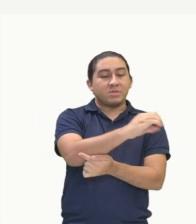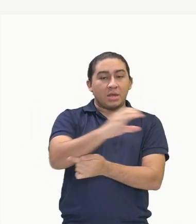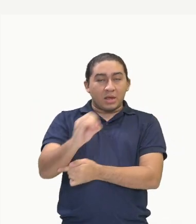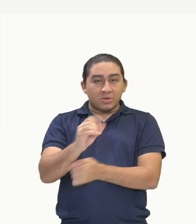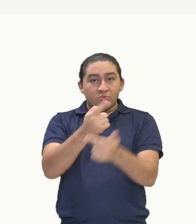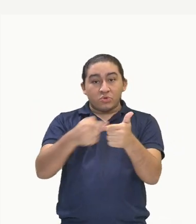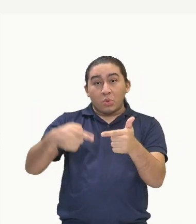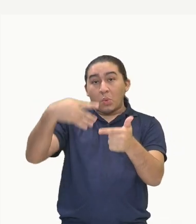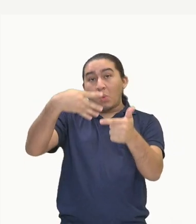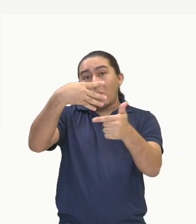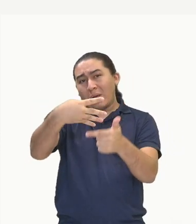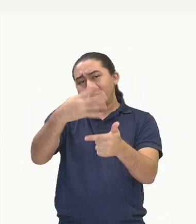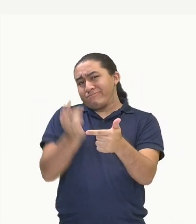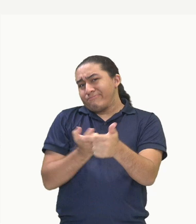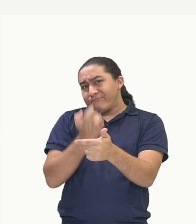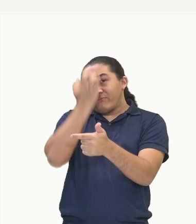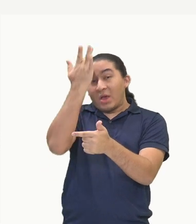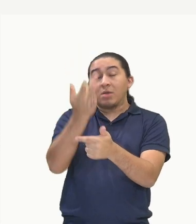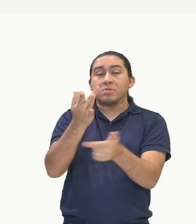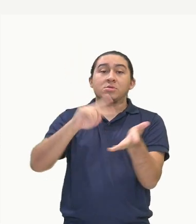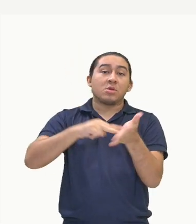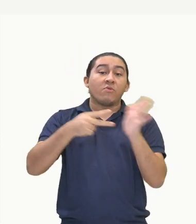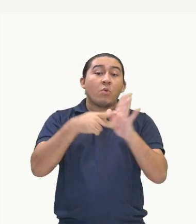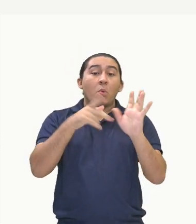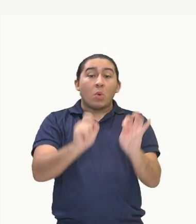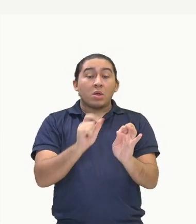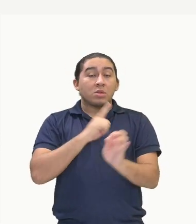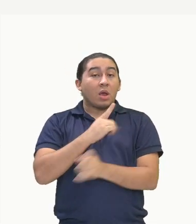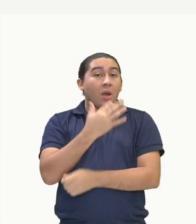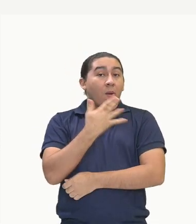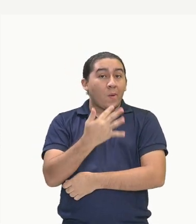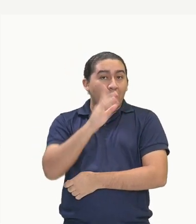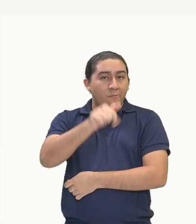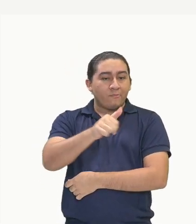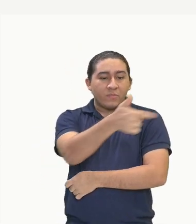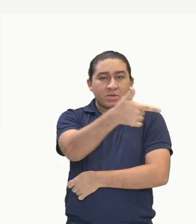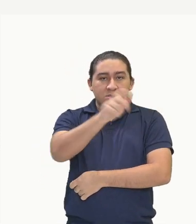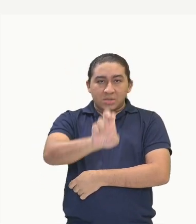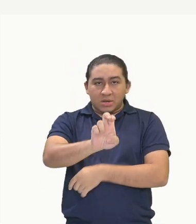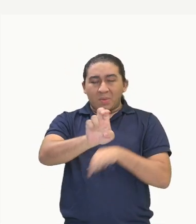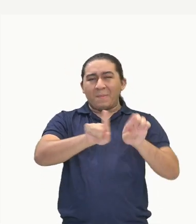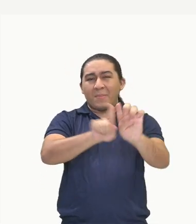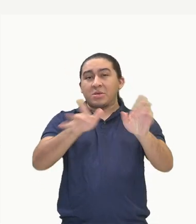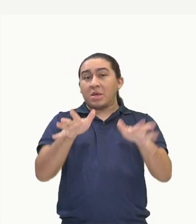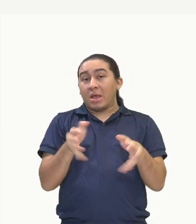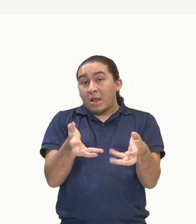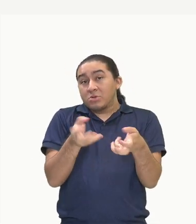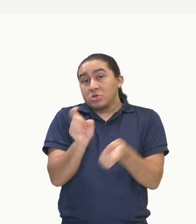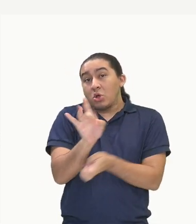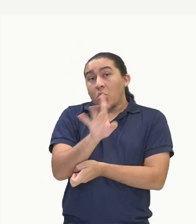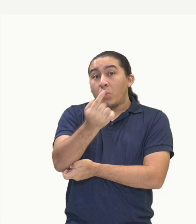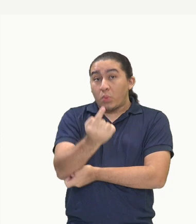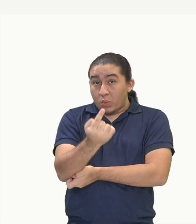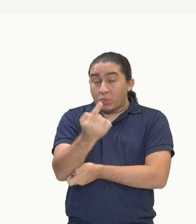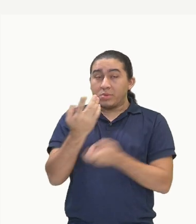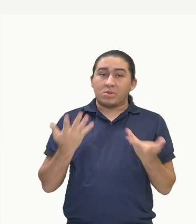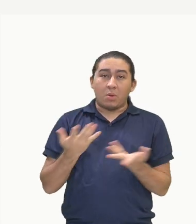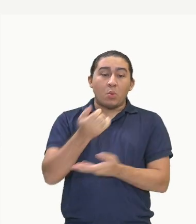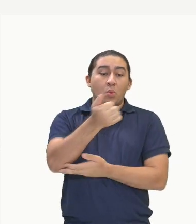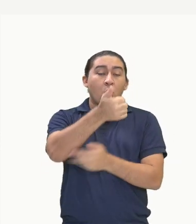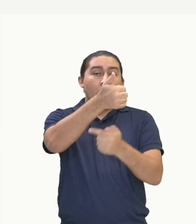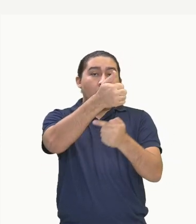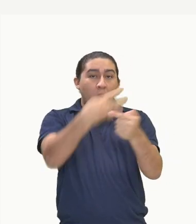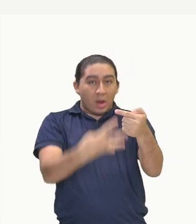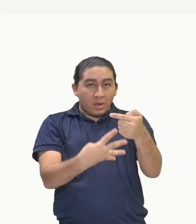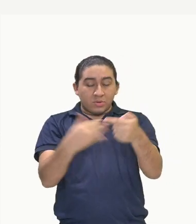ficou fácil, professora, significa que cada pedacinho desse é 25. Como eu quero só 1/4, 1/4 de 100